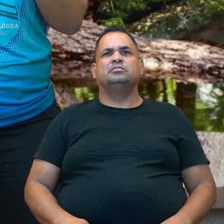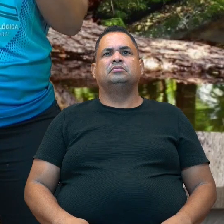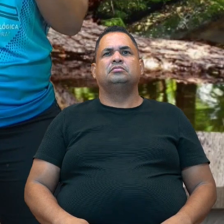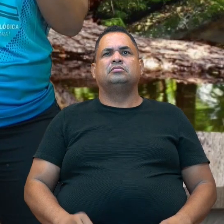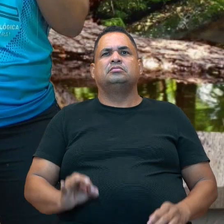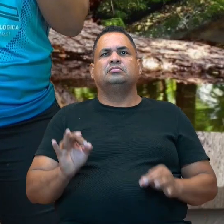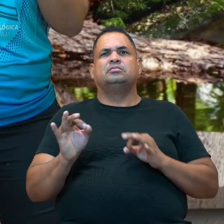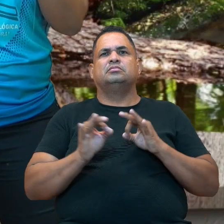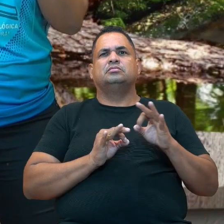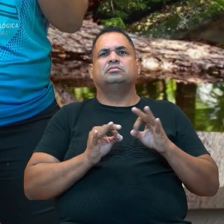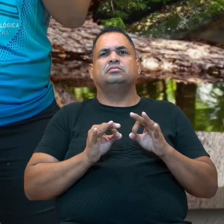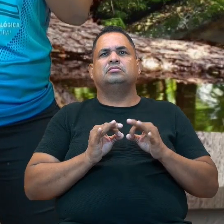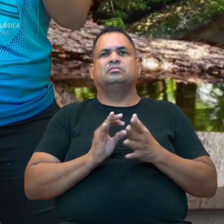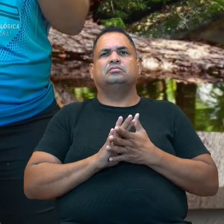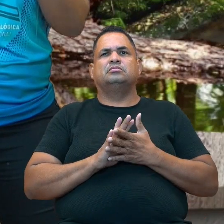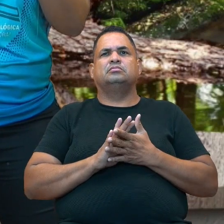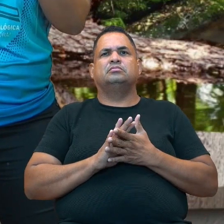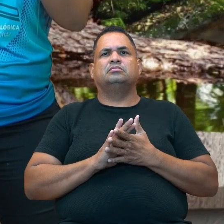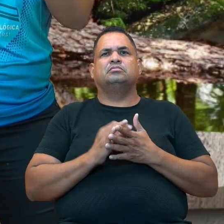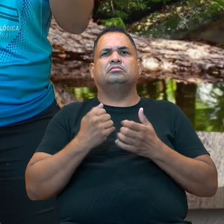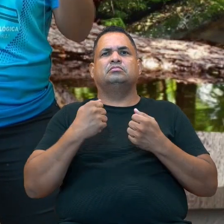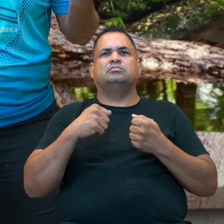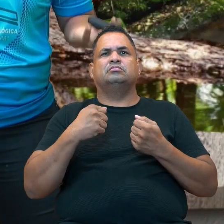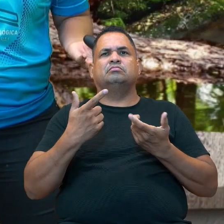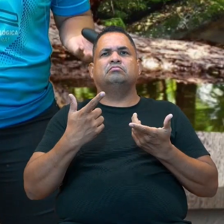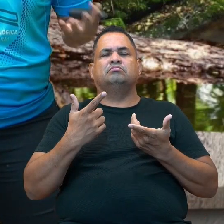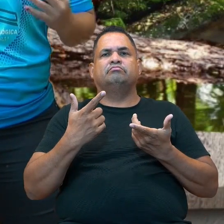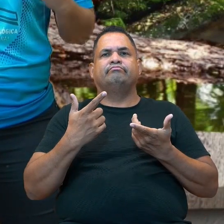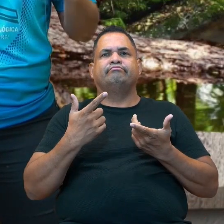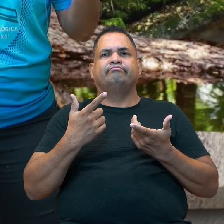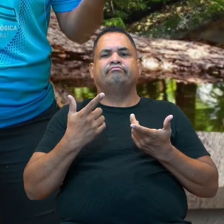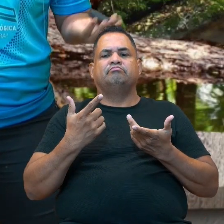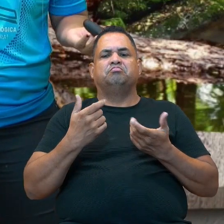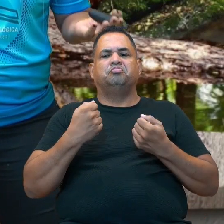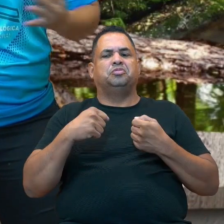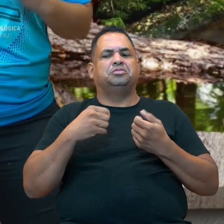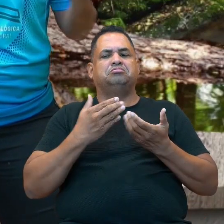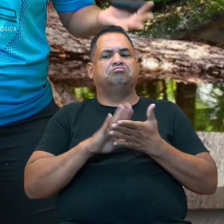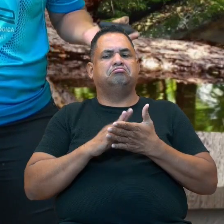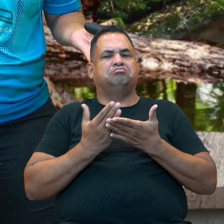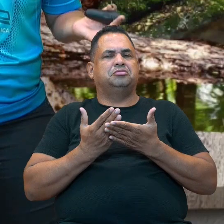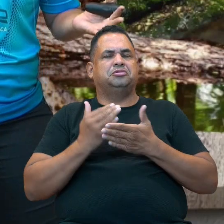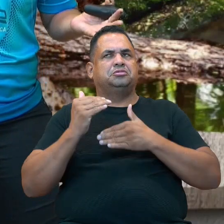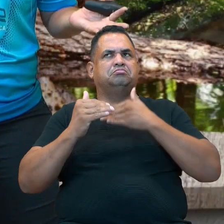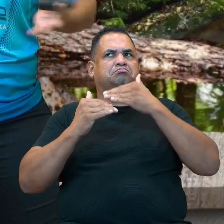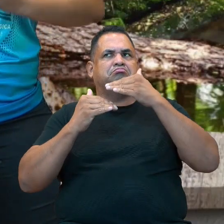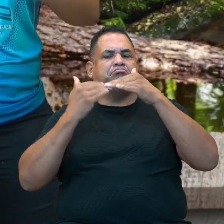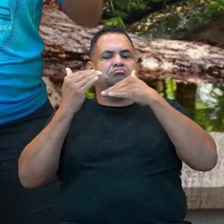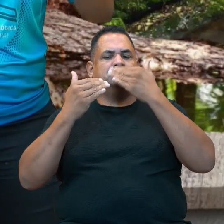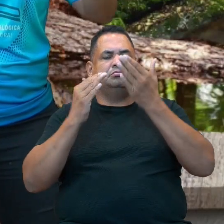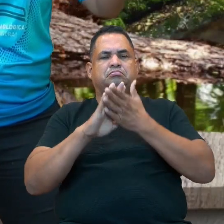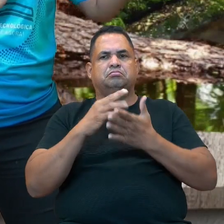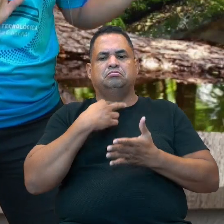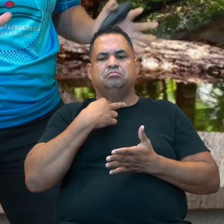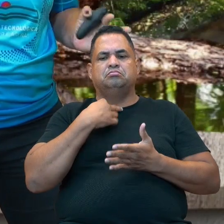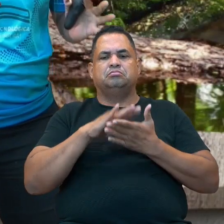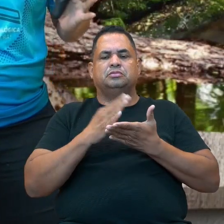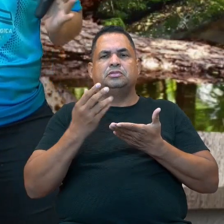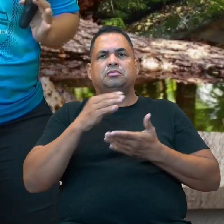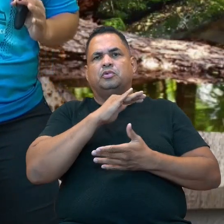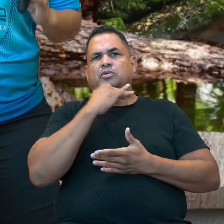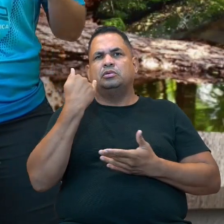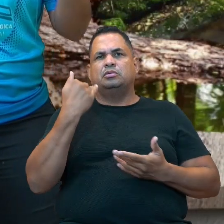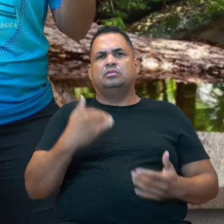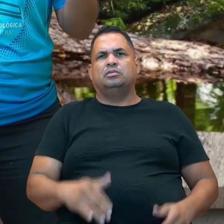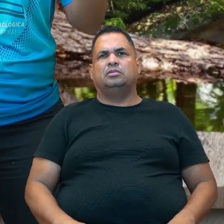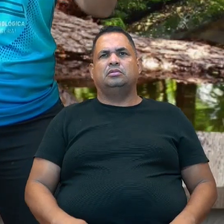indivíduo híbrido, esse indivíduo híbrido pode ser estéril, pode nem chegar à fase adulta, pode morrer antes, tá? Casos e casos que acontecem